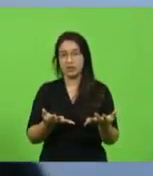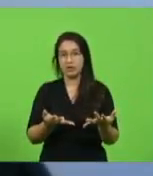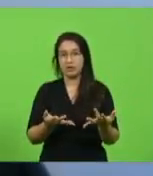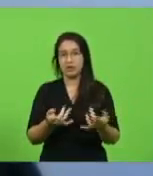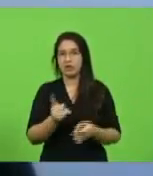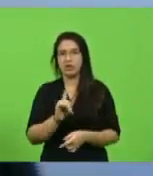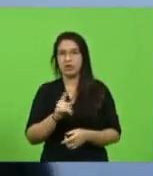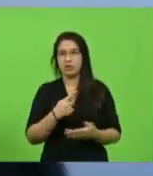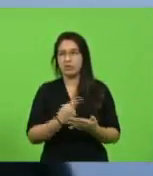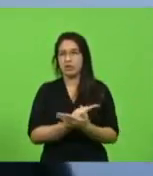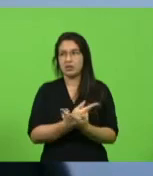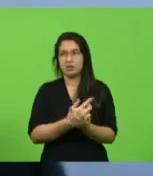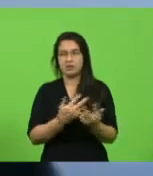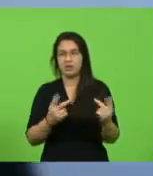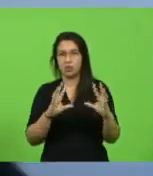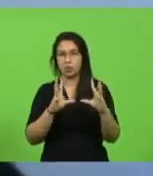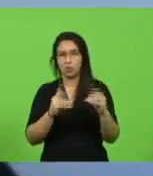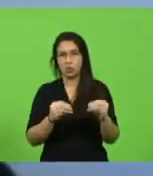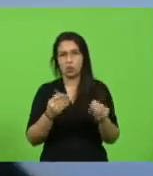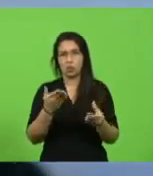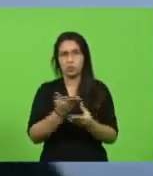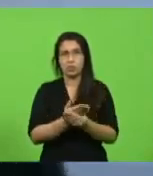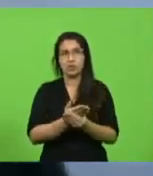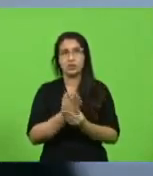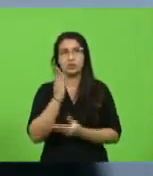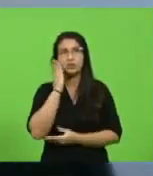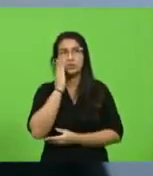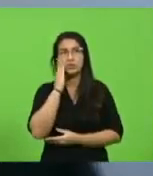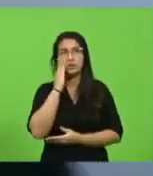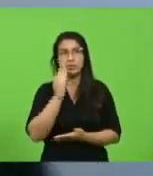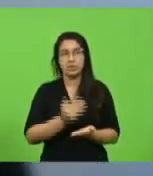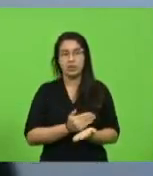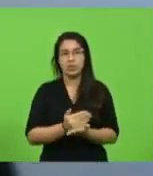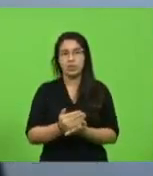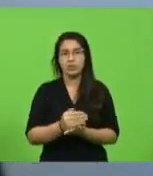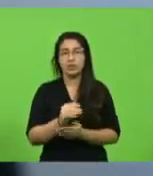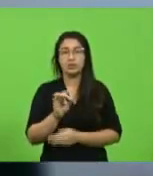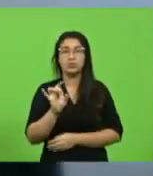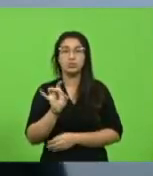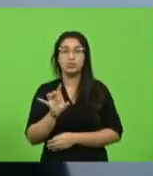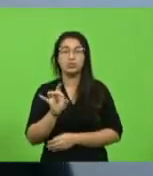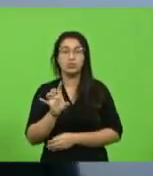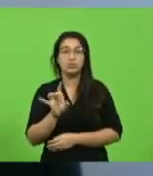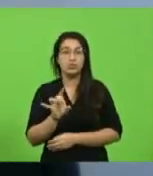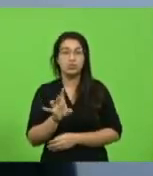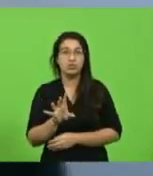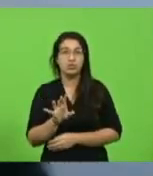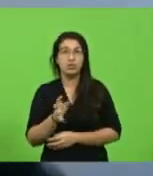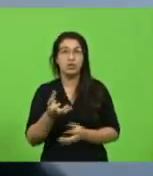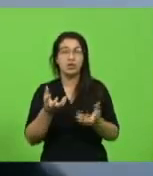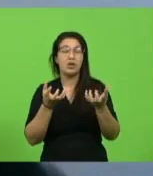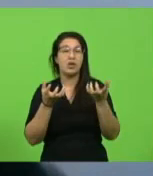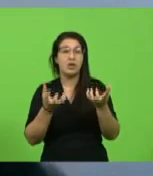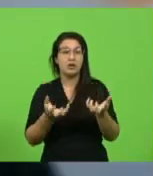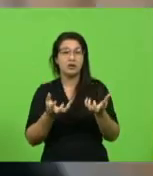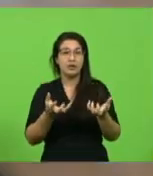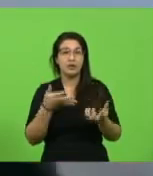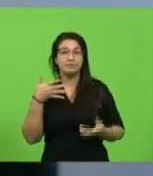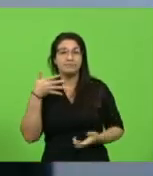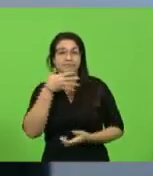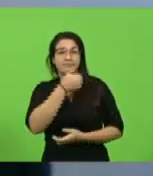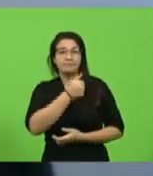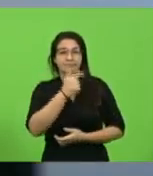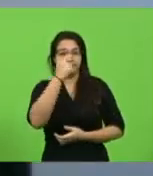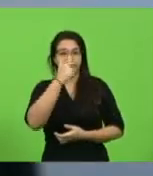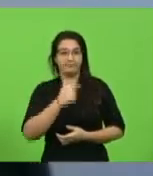o processo, que ele soube desde o início, somente quando fez isso, buscando aí sim salvar a sua